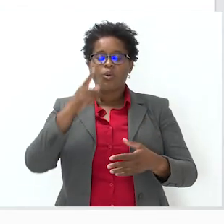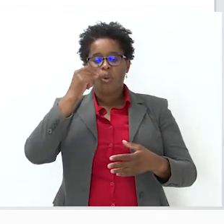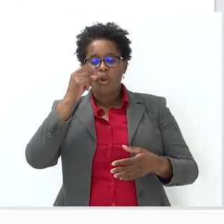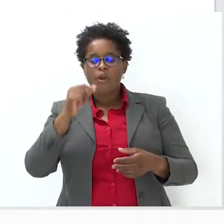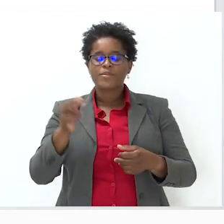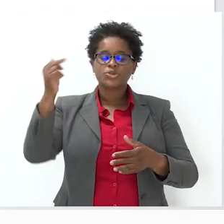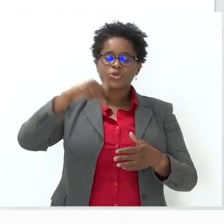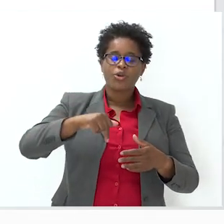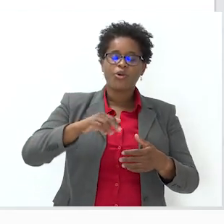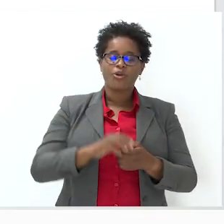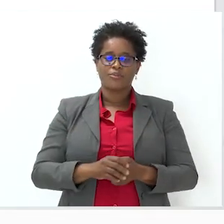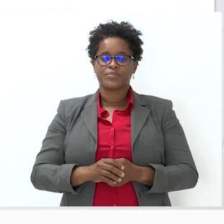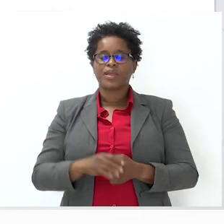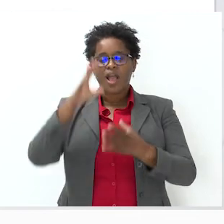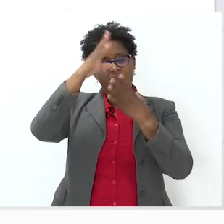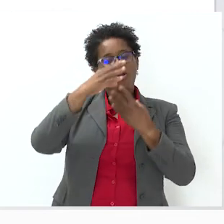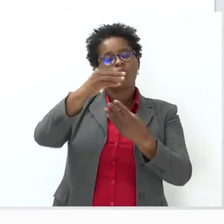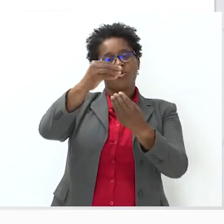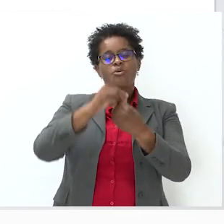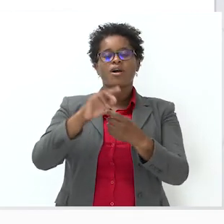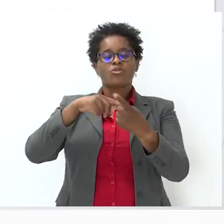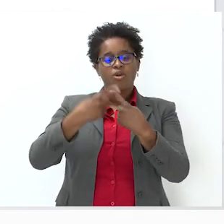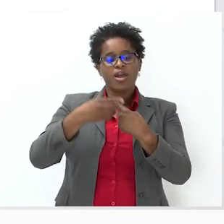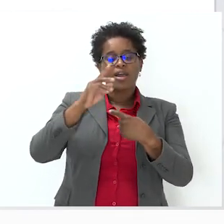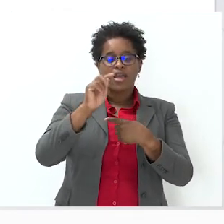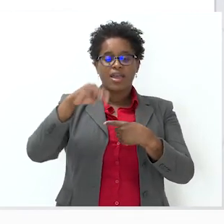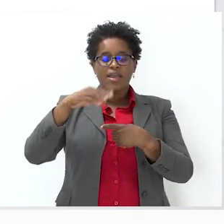o homem chegou à Lua em